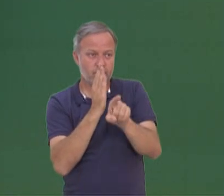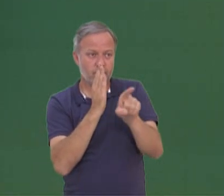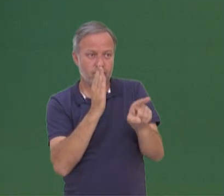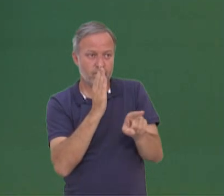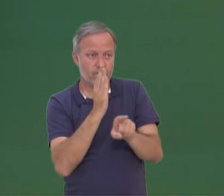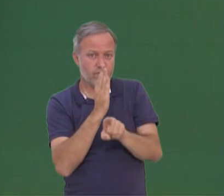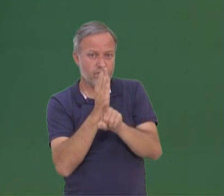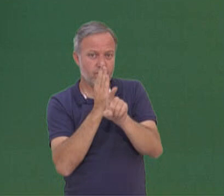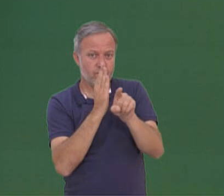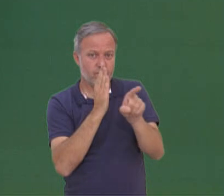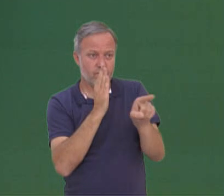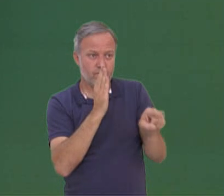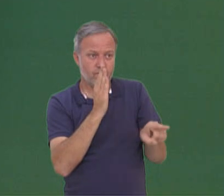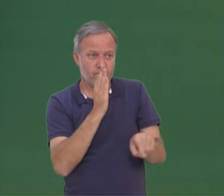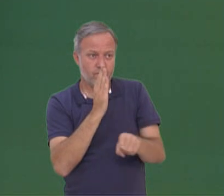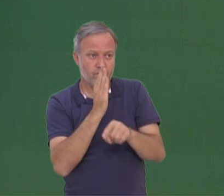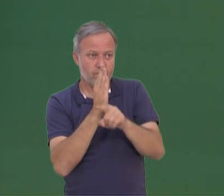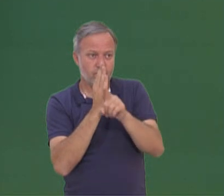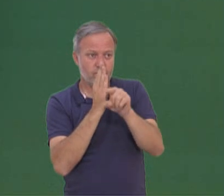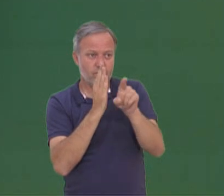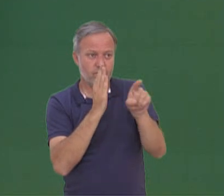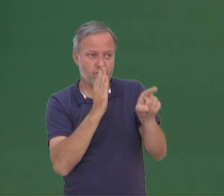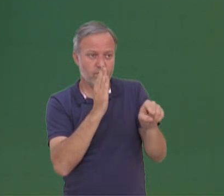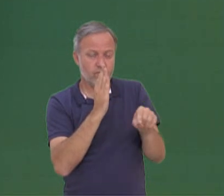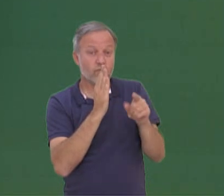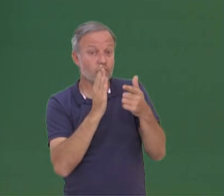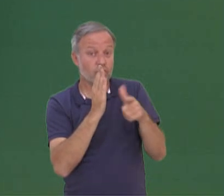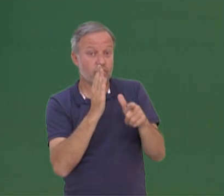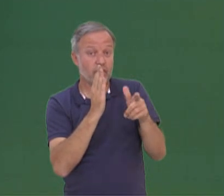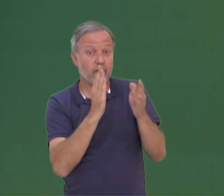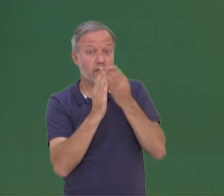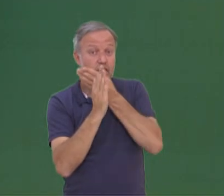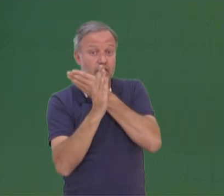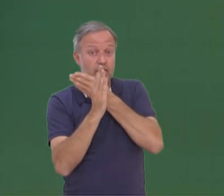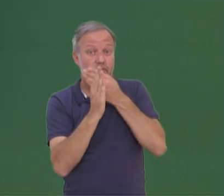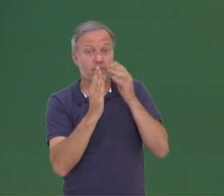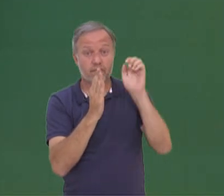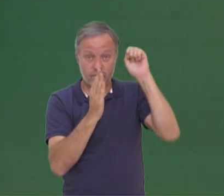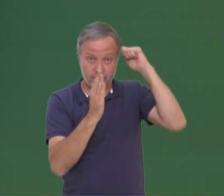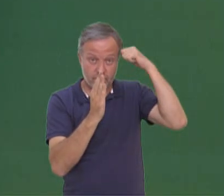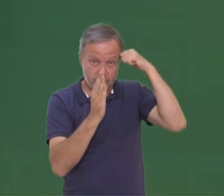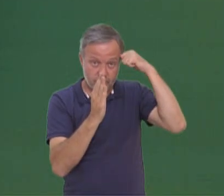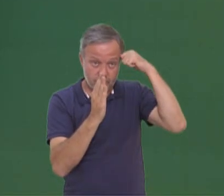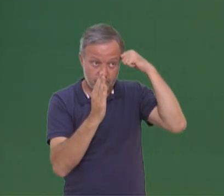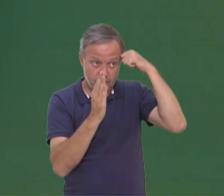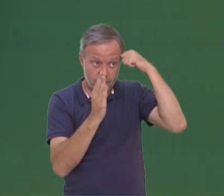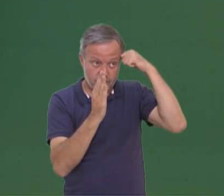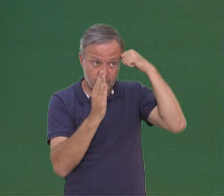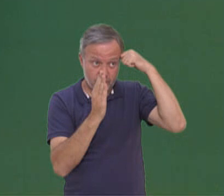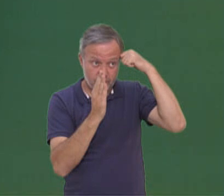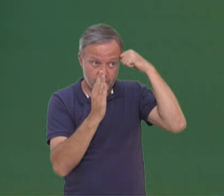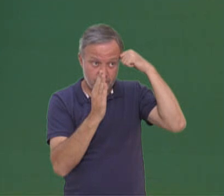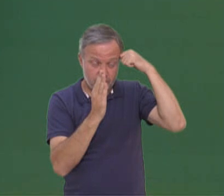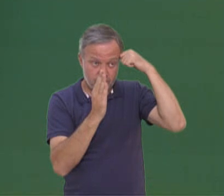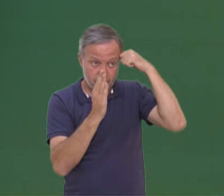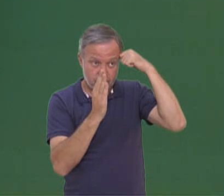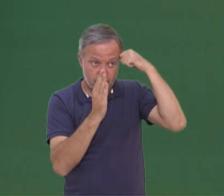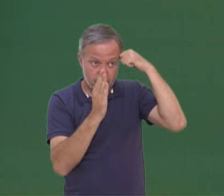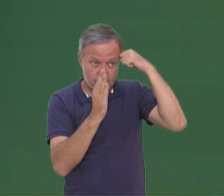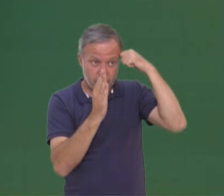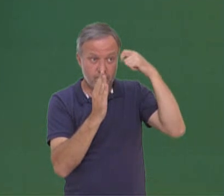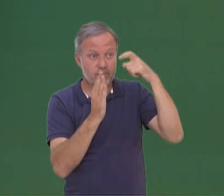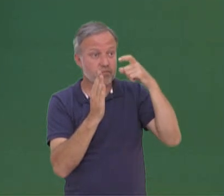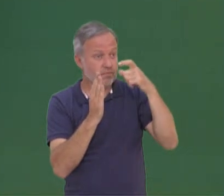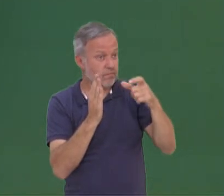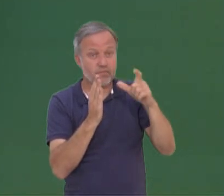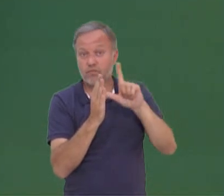fica branco. Onde o elétron não bateu, desculpe, o contrário, gente. Onde o elétron bateu no filme, o filme fica preto.